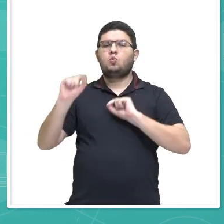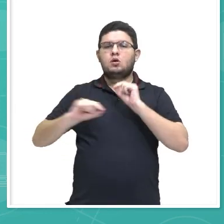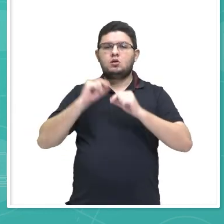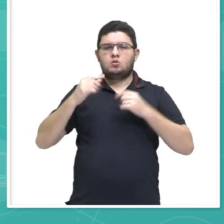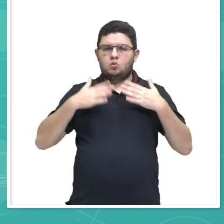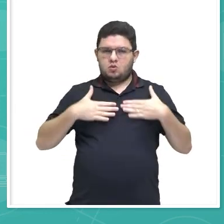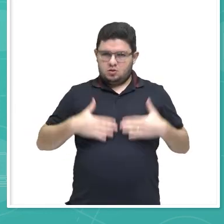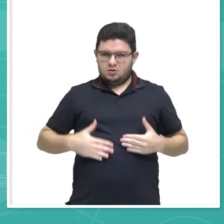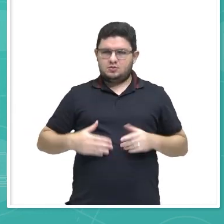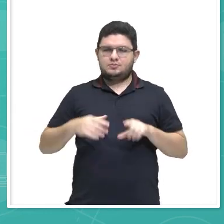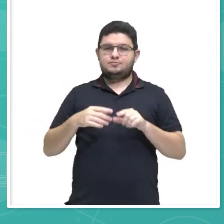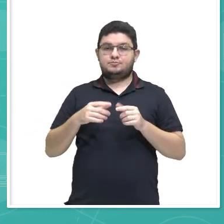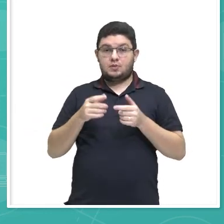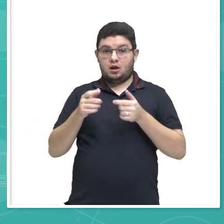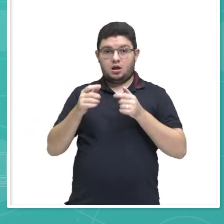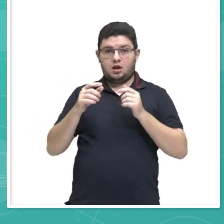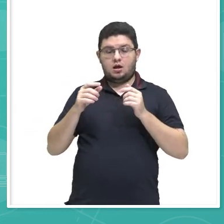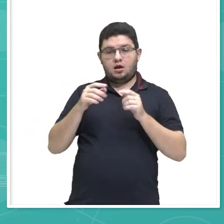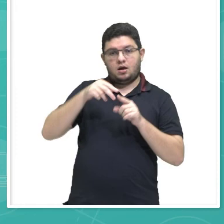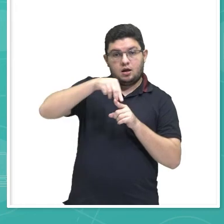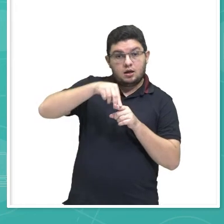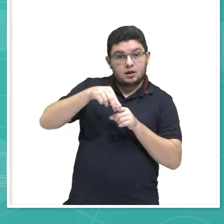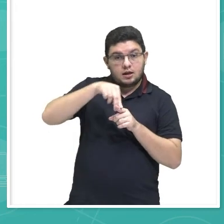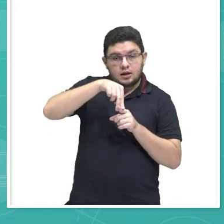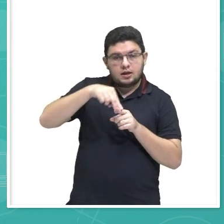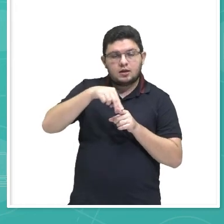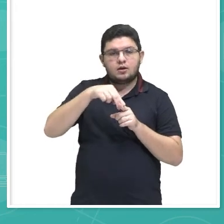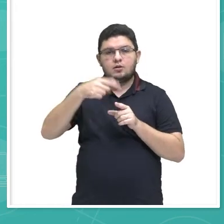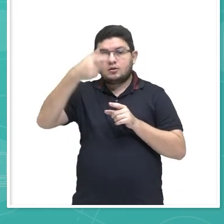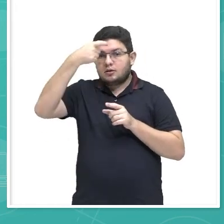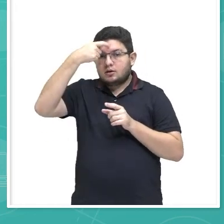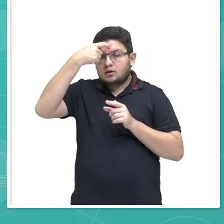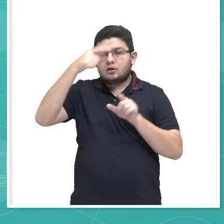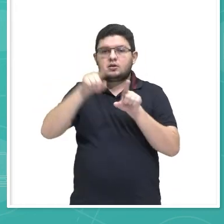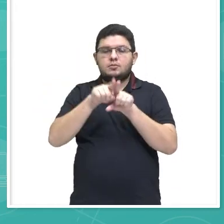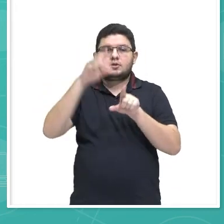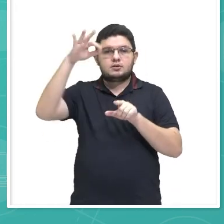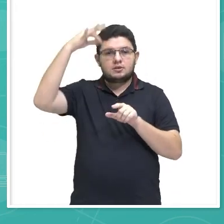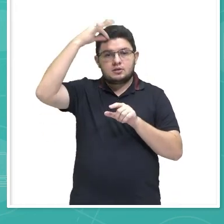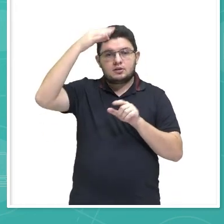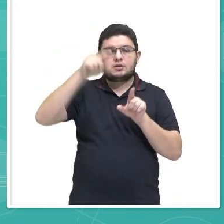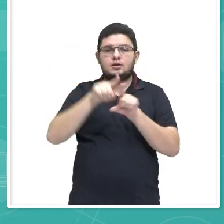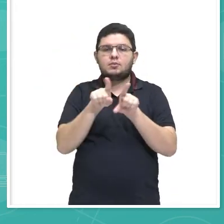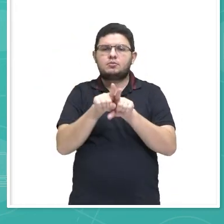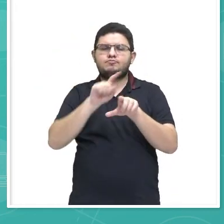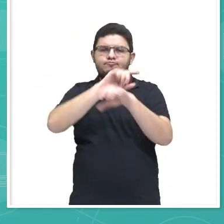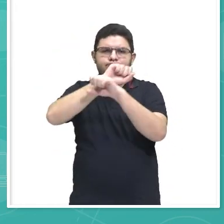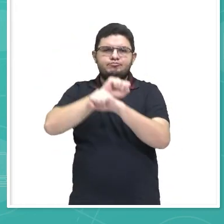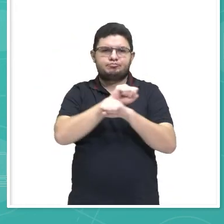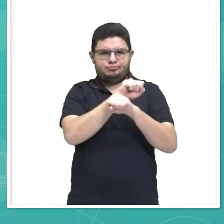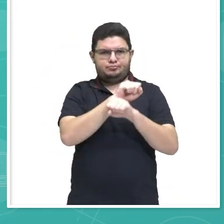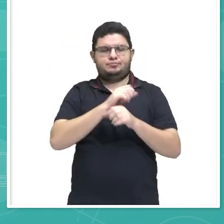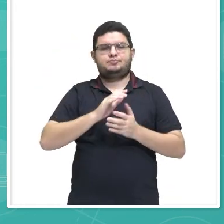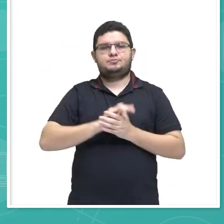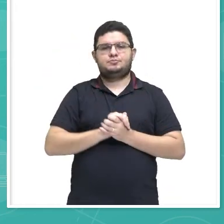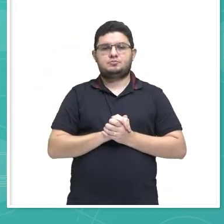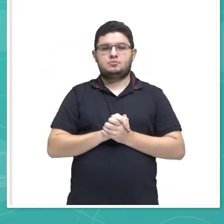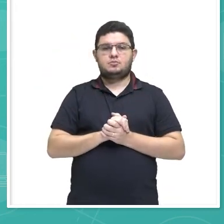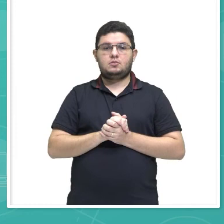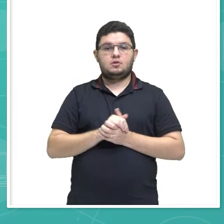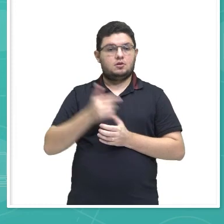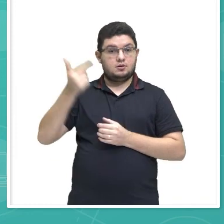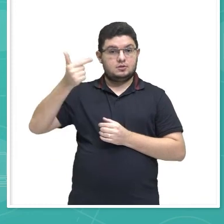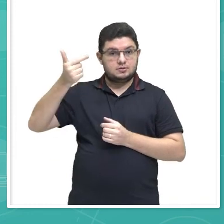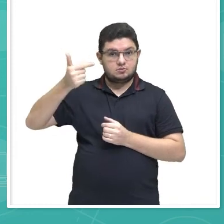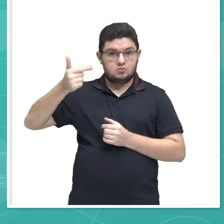da mente e do espírito, além do desenvolvimento das técnicas de defesa pessoal. Aí a questão 2.